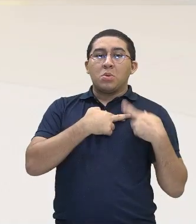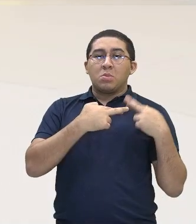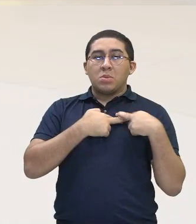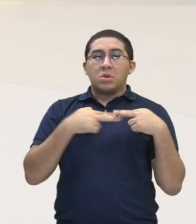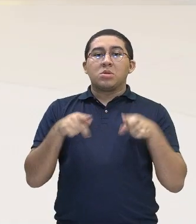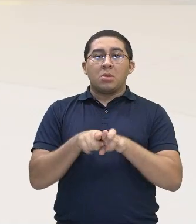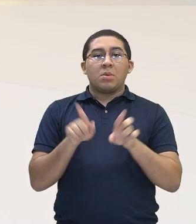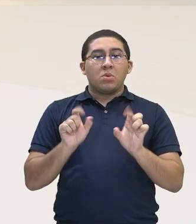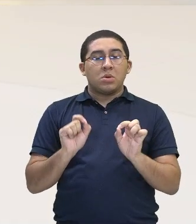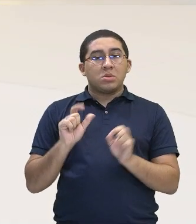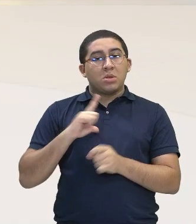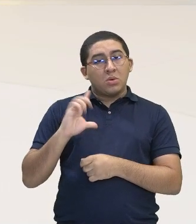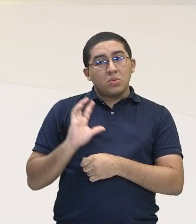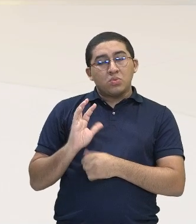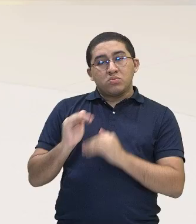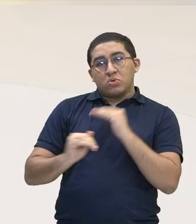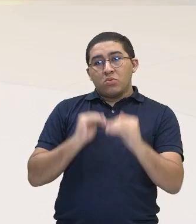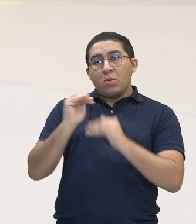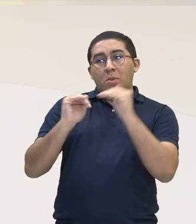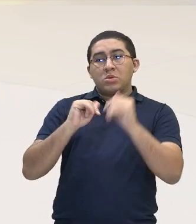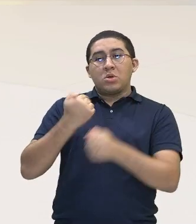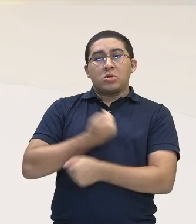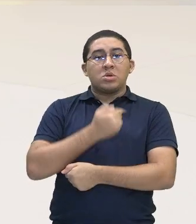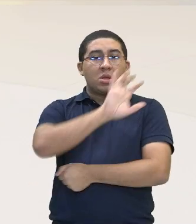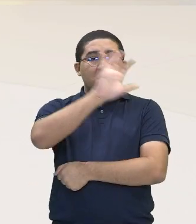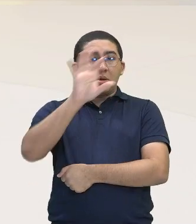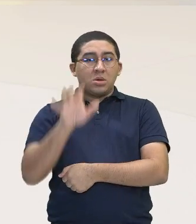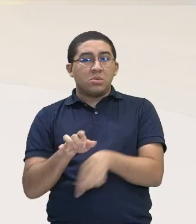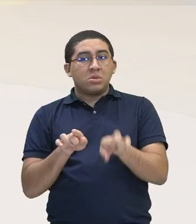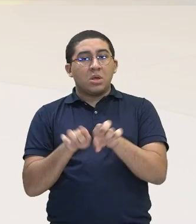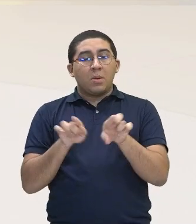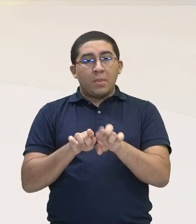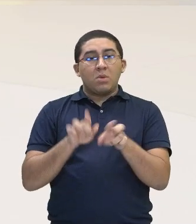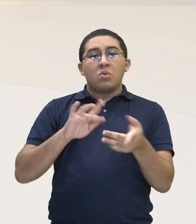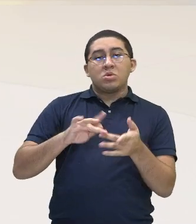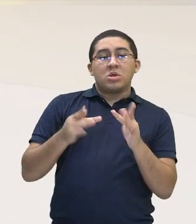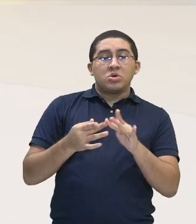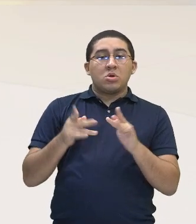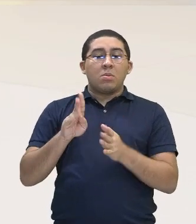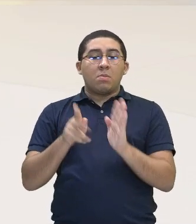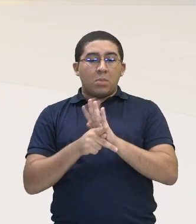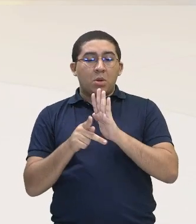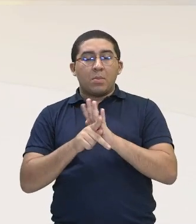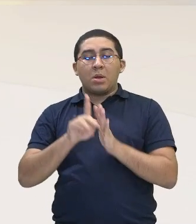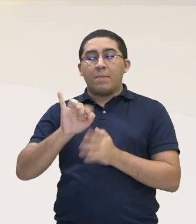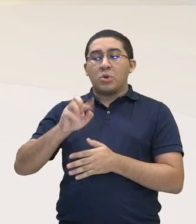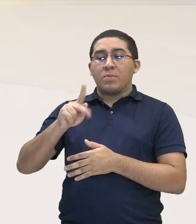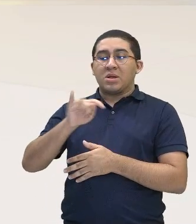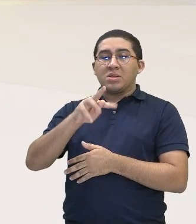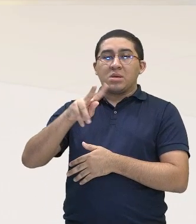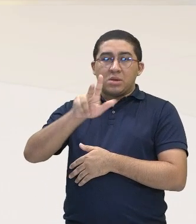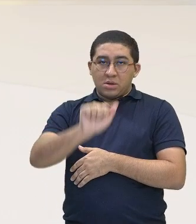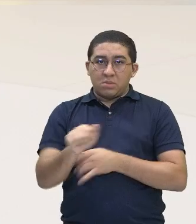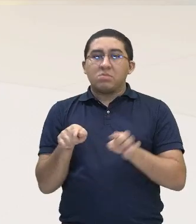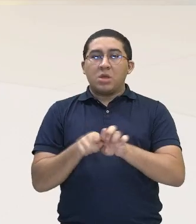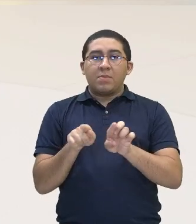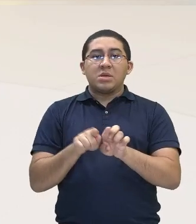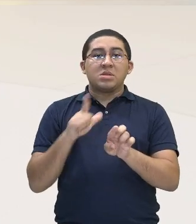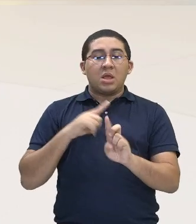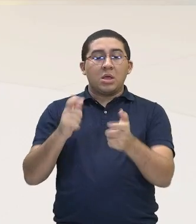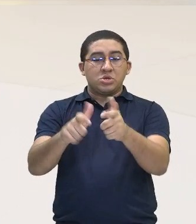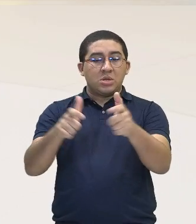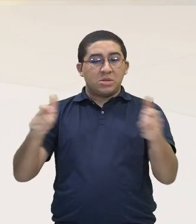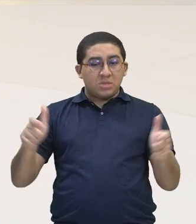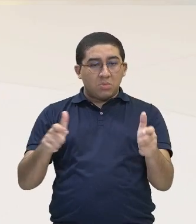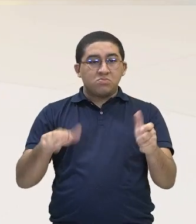ocorrer o desenvolvimento da nossa região, mas também situações como a biopirataria, que acaba surgindo por conta dessa extensão territorial que a